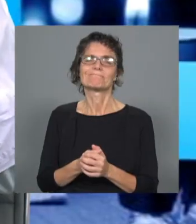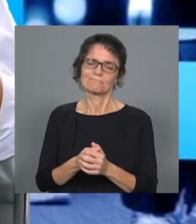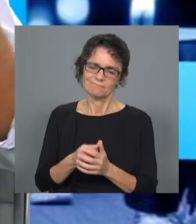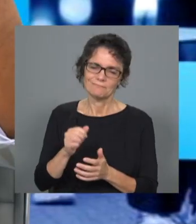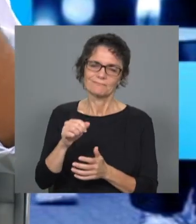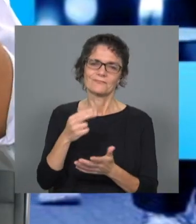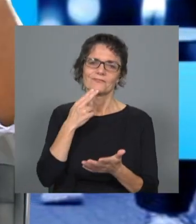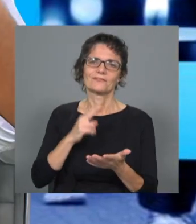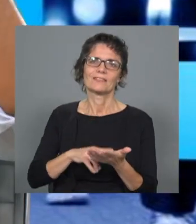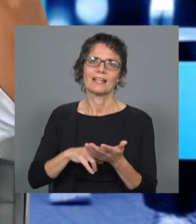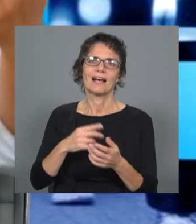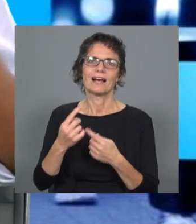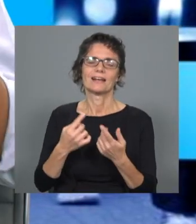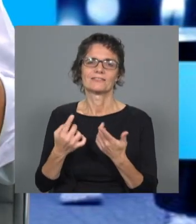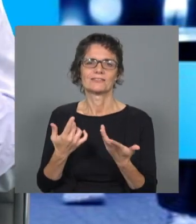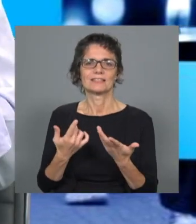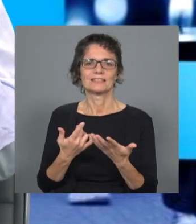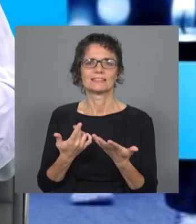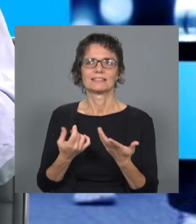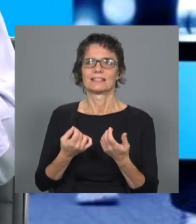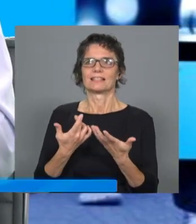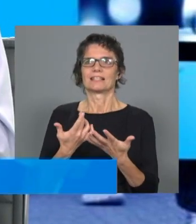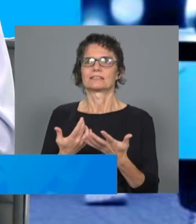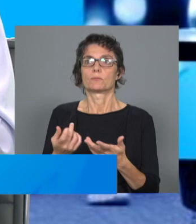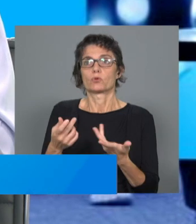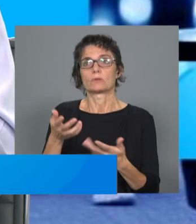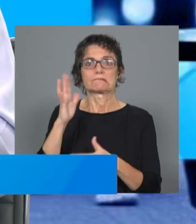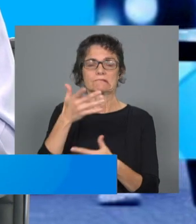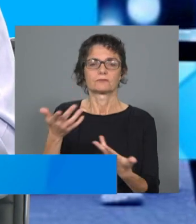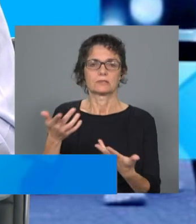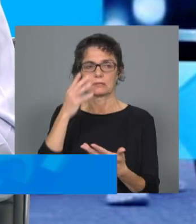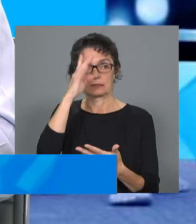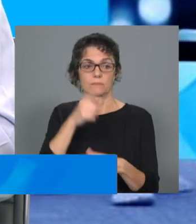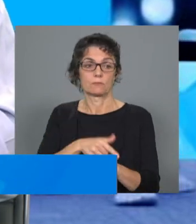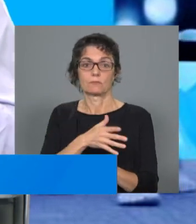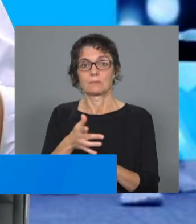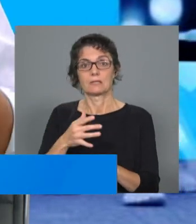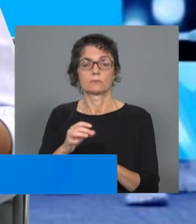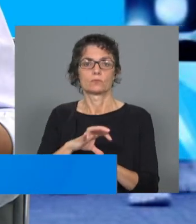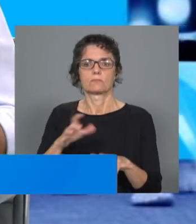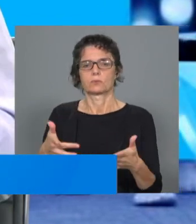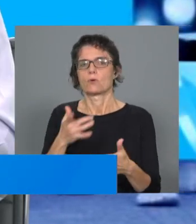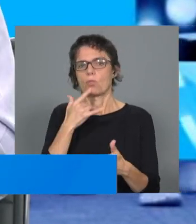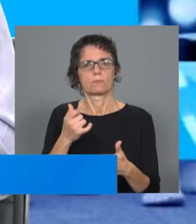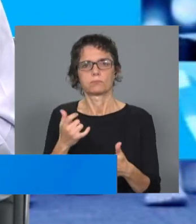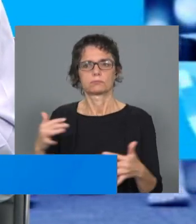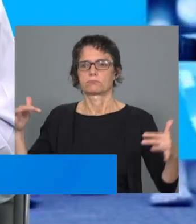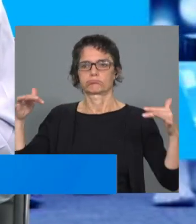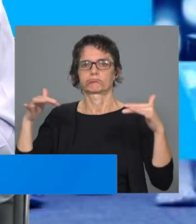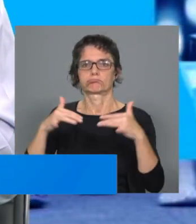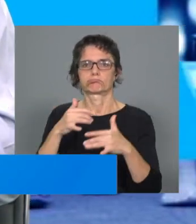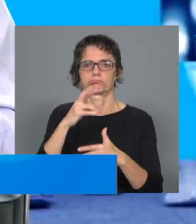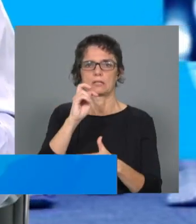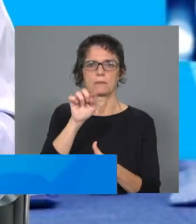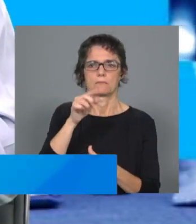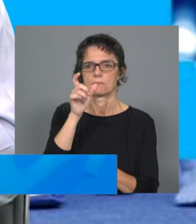de espetacularidade do evento, até porque ainda estamos a viver um tempo de pandemia e não podemos pôr 3.000 pessoas no